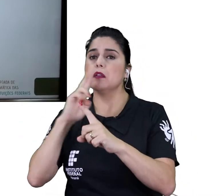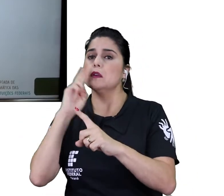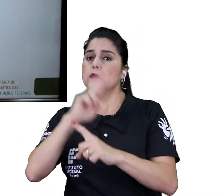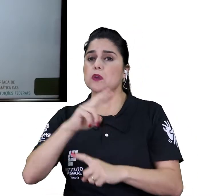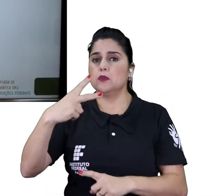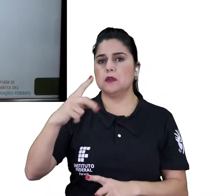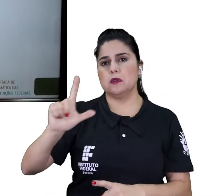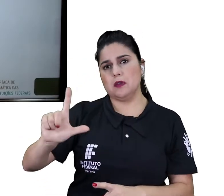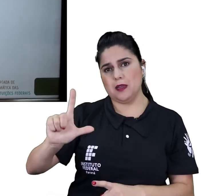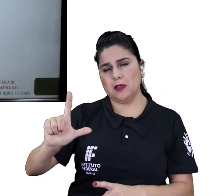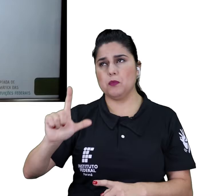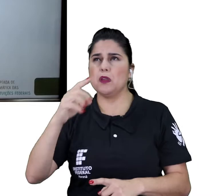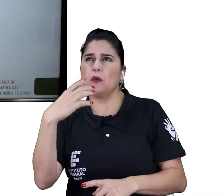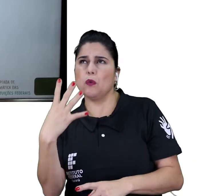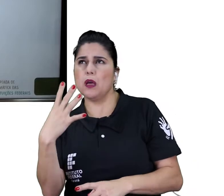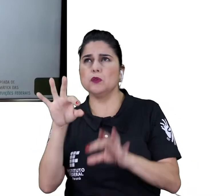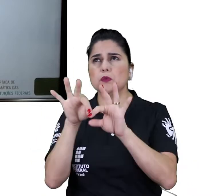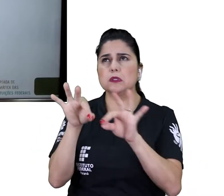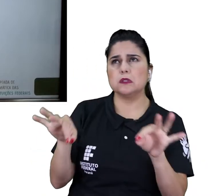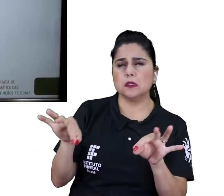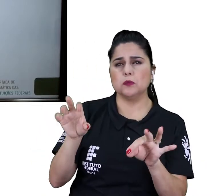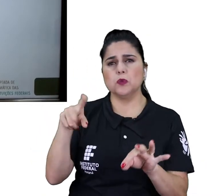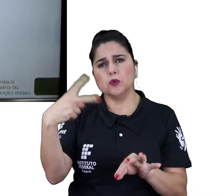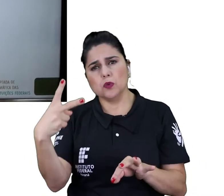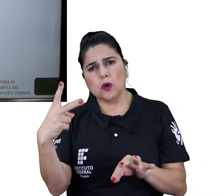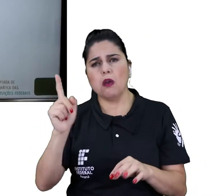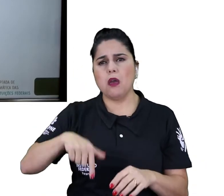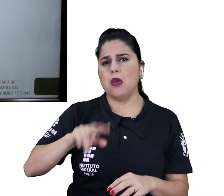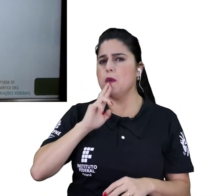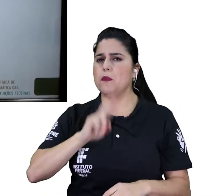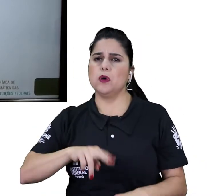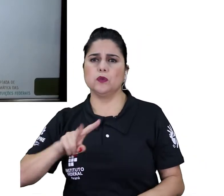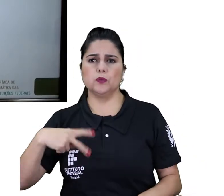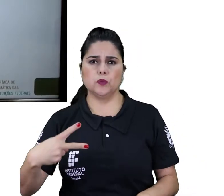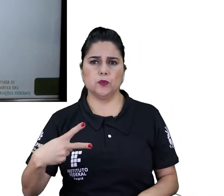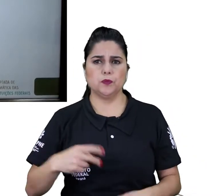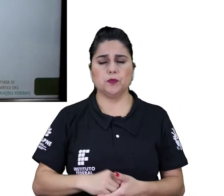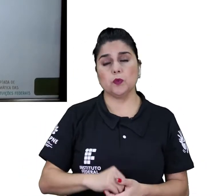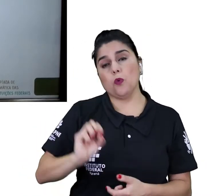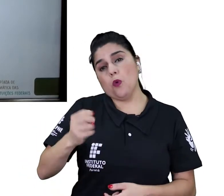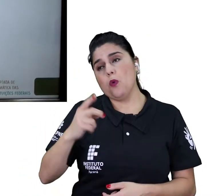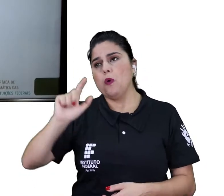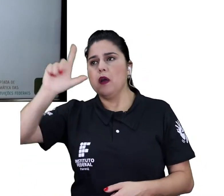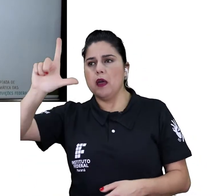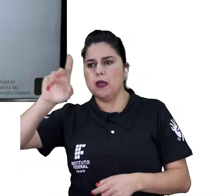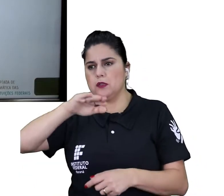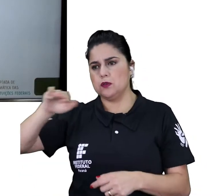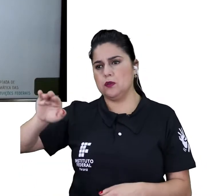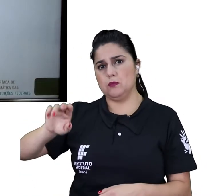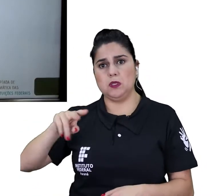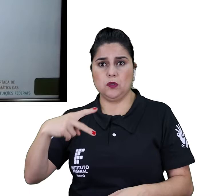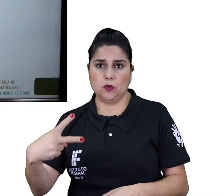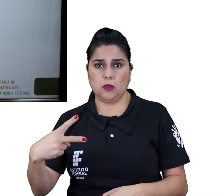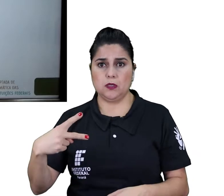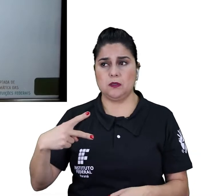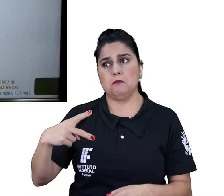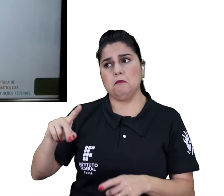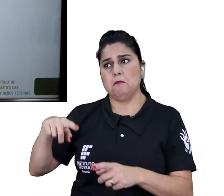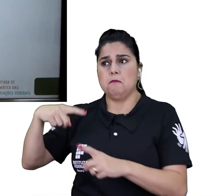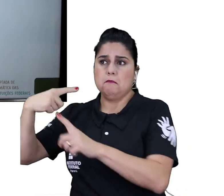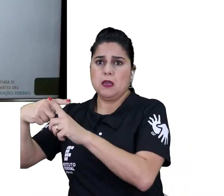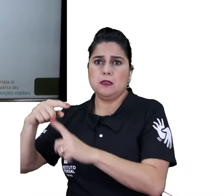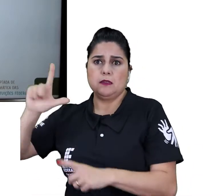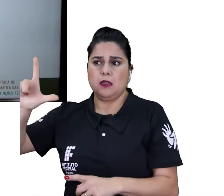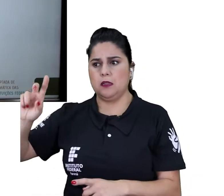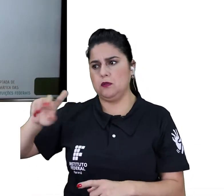2L, que é 4 simplificado com 2, dá 2. Ou L sobre 2 mais L sobre 2 dá L.